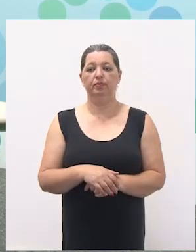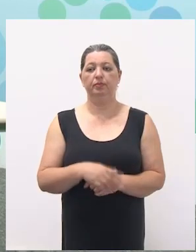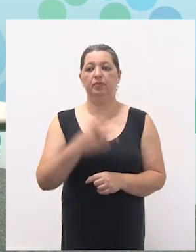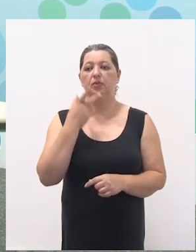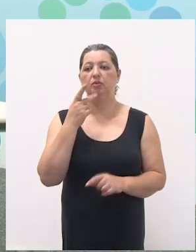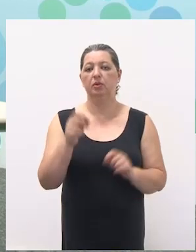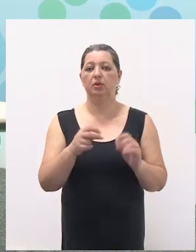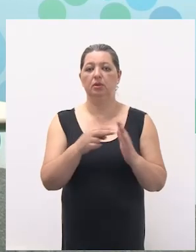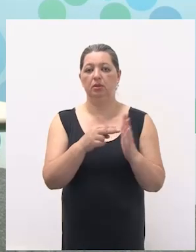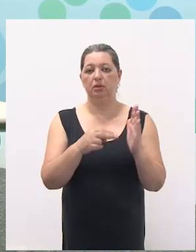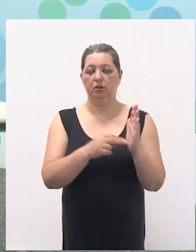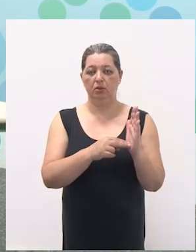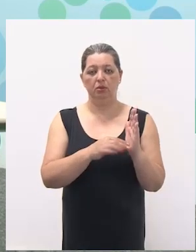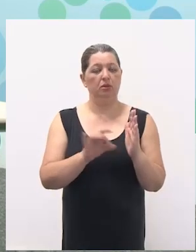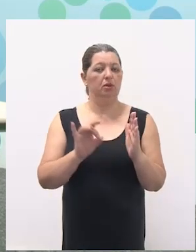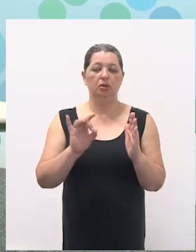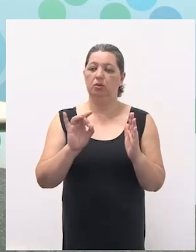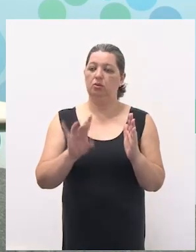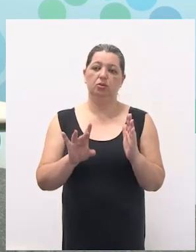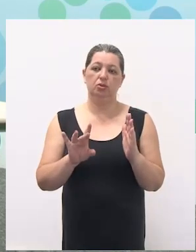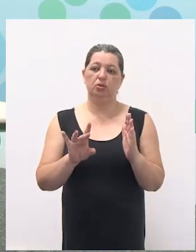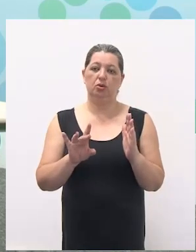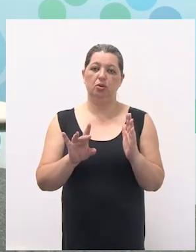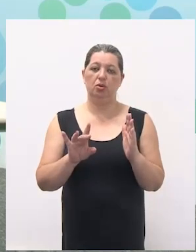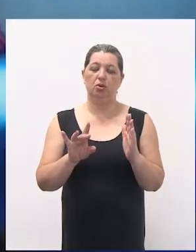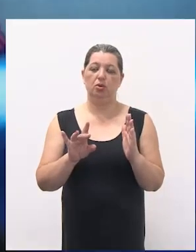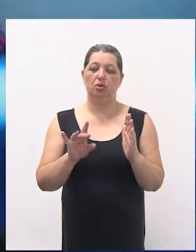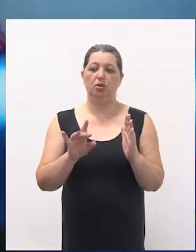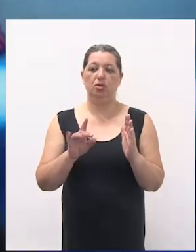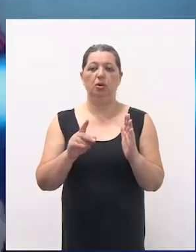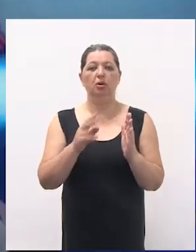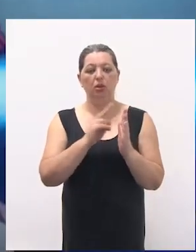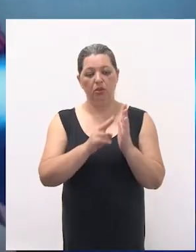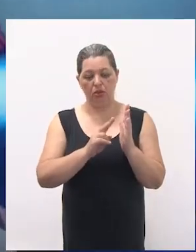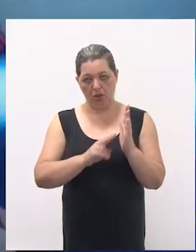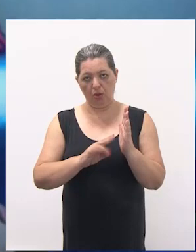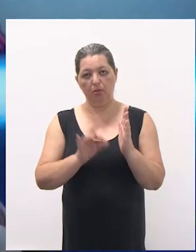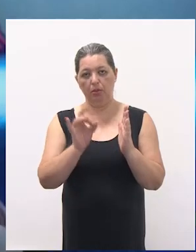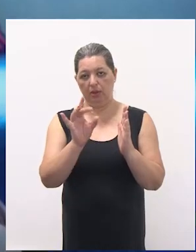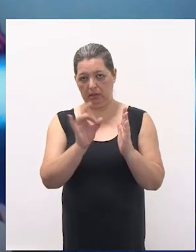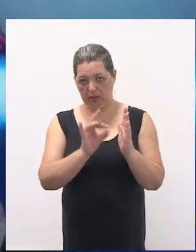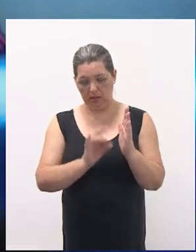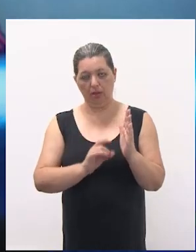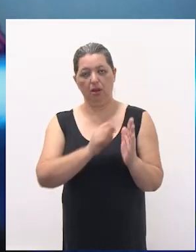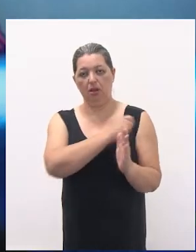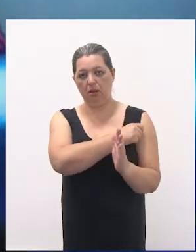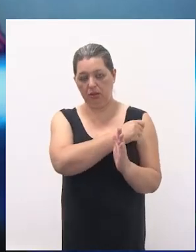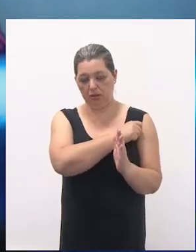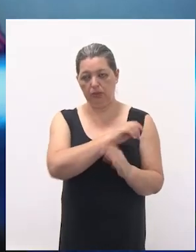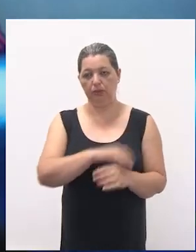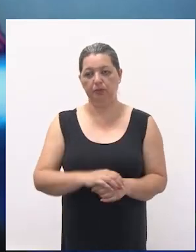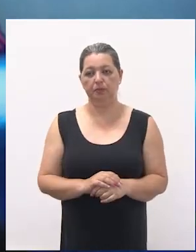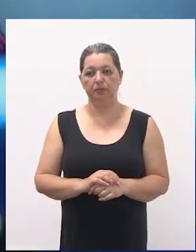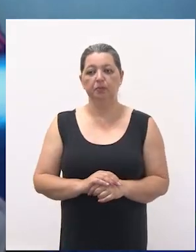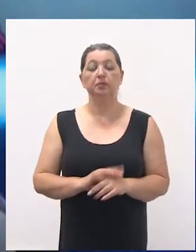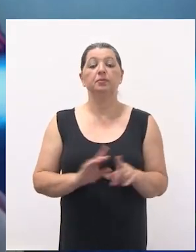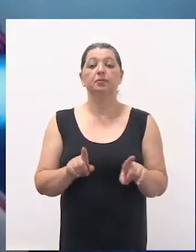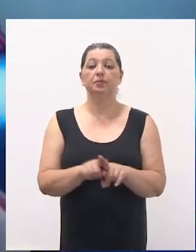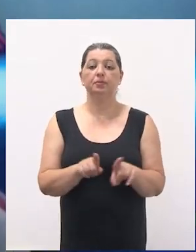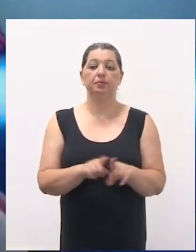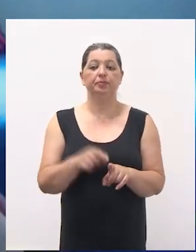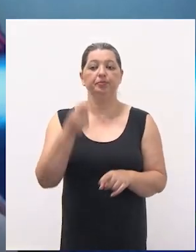às notas, que não só você vai ver aí as notas, né, nominais, assim, numéricas, mas também você vai